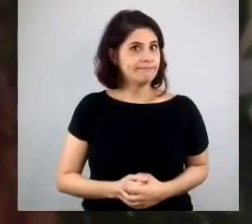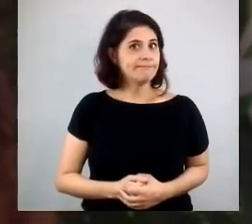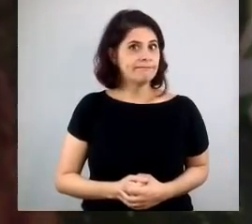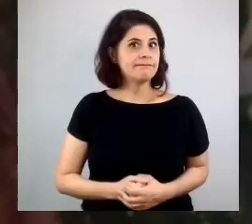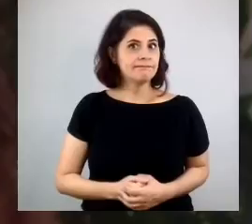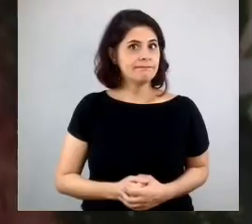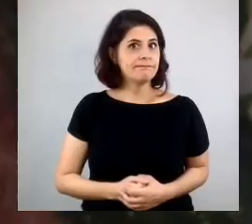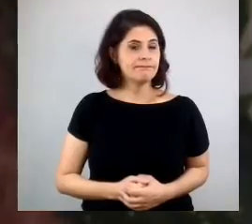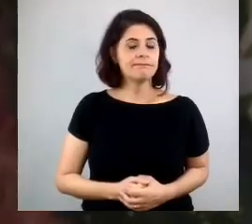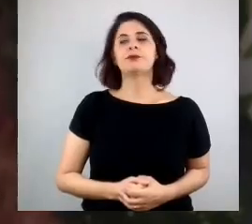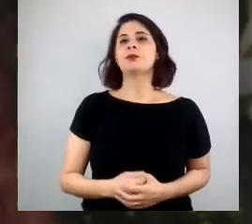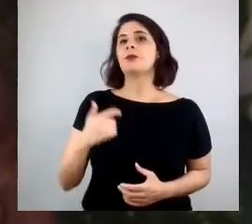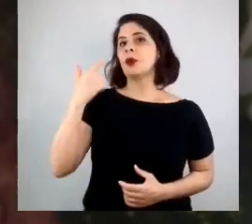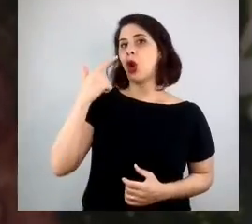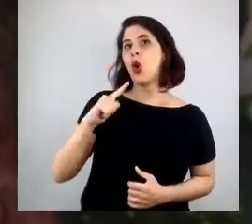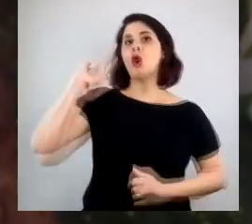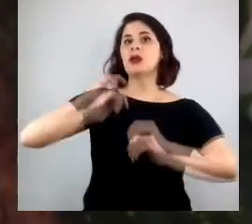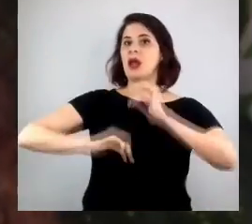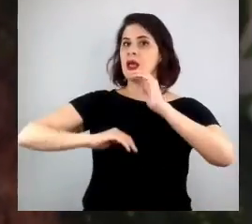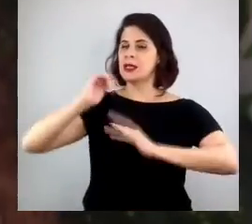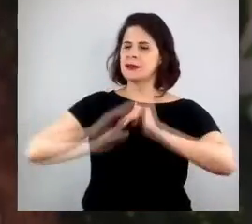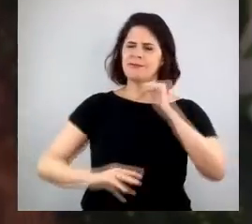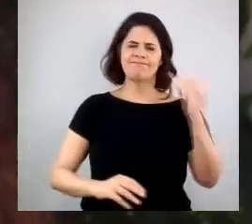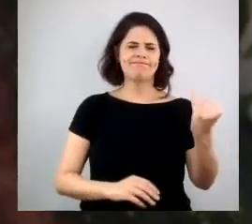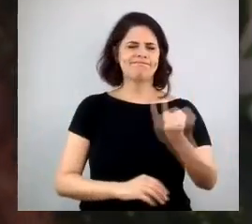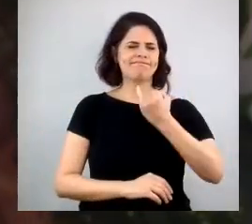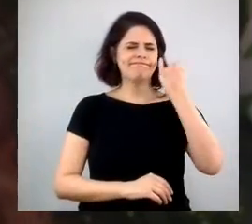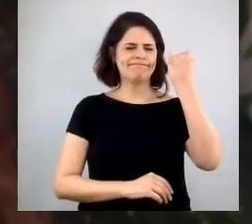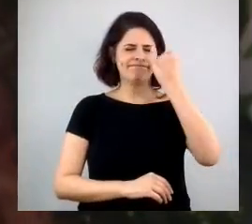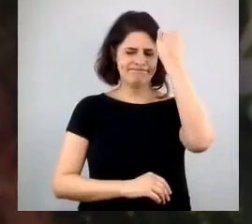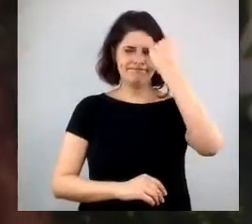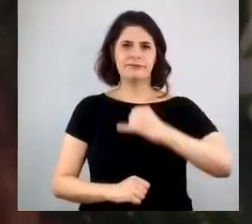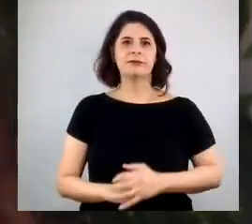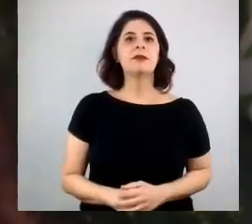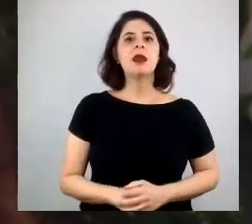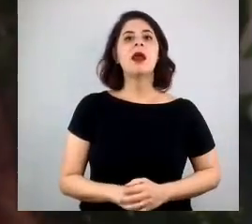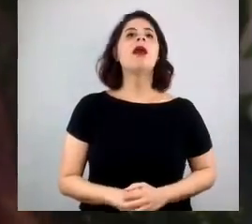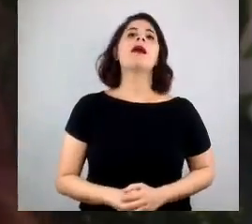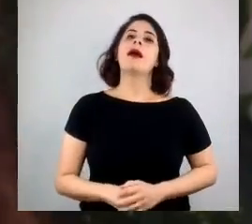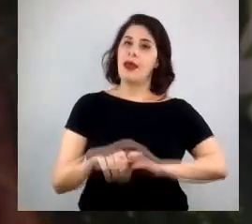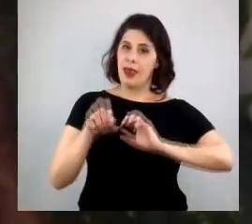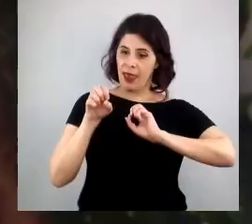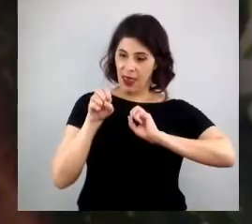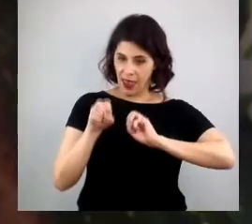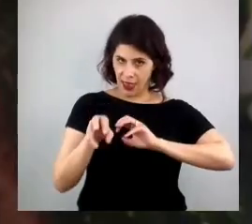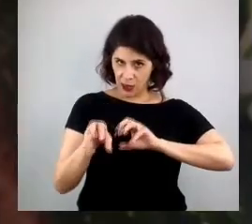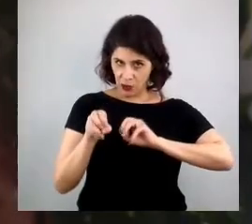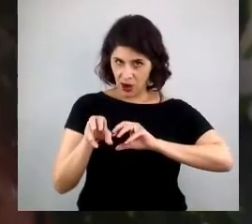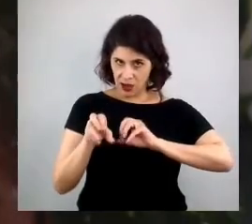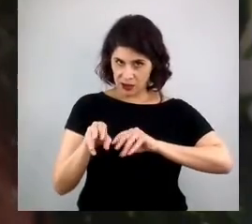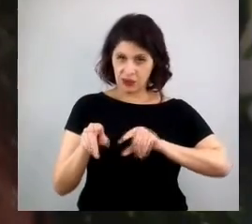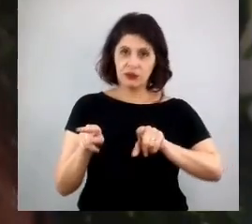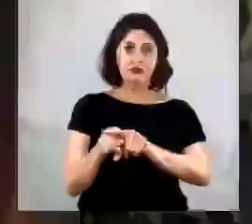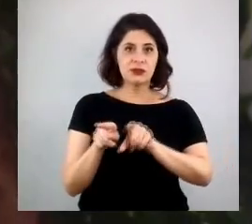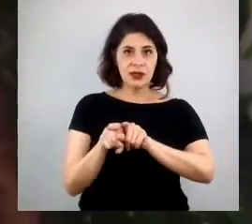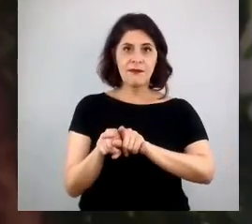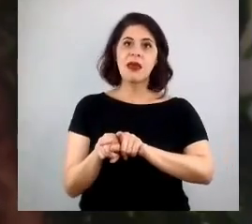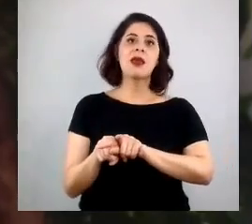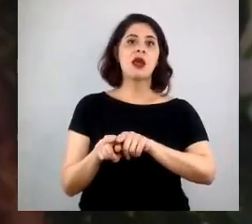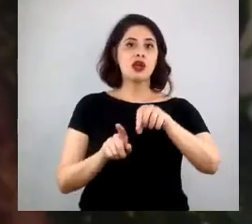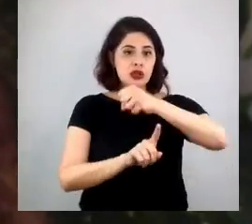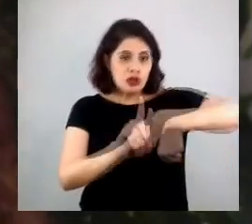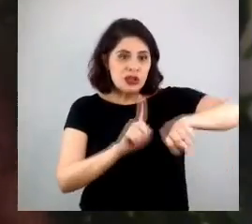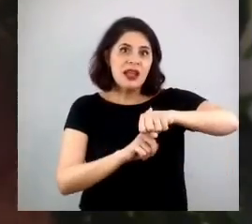Outra ação que é de extrema importância: educação e reeducação da nossa sociedade.